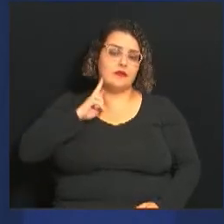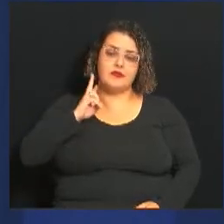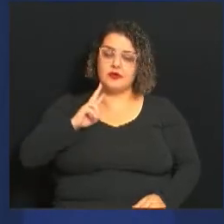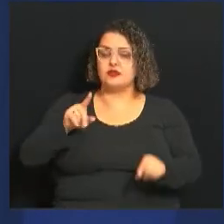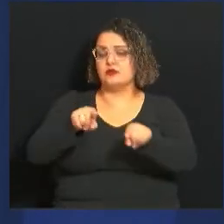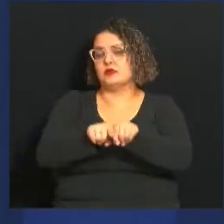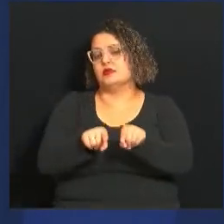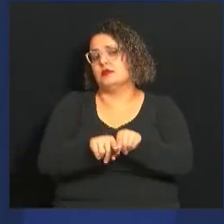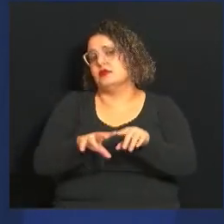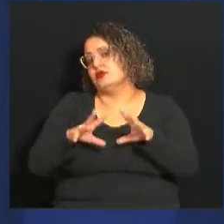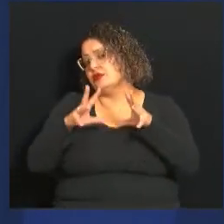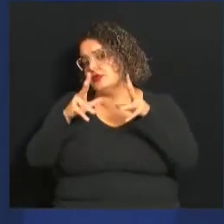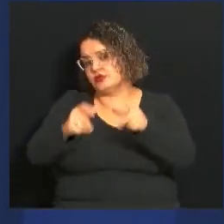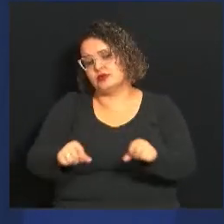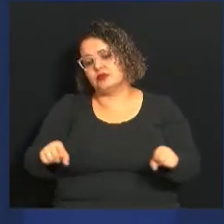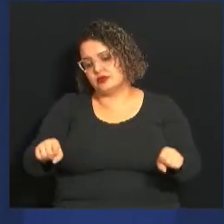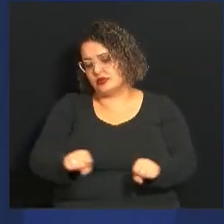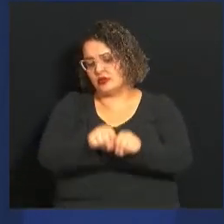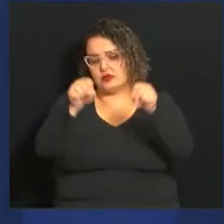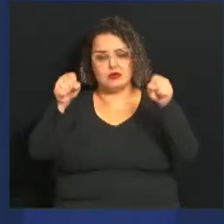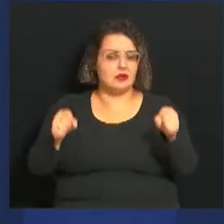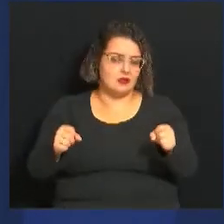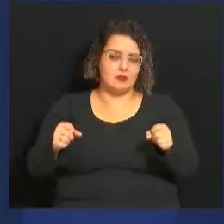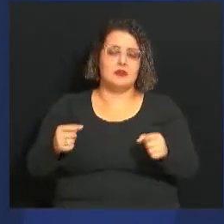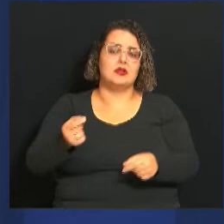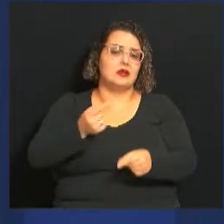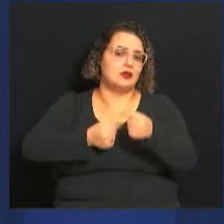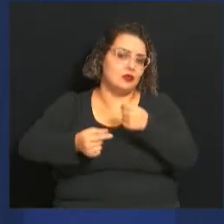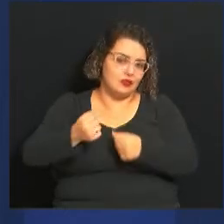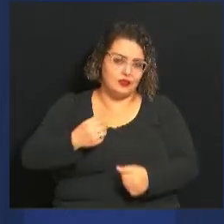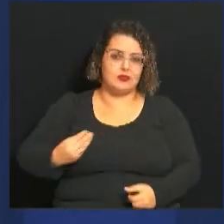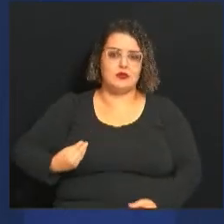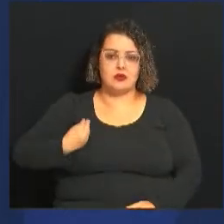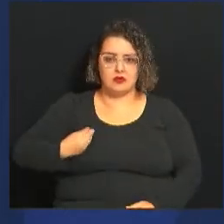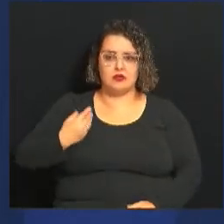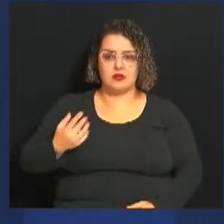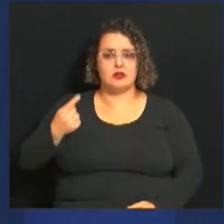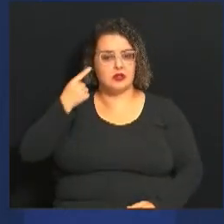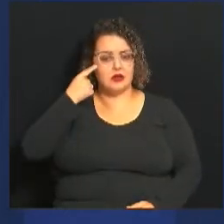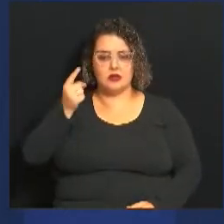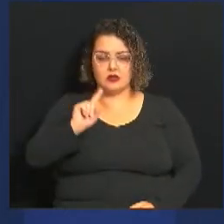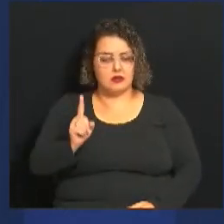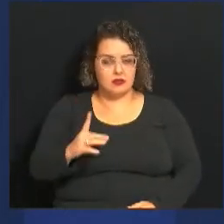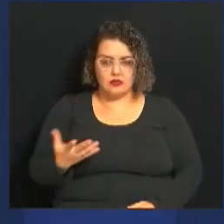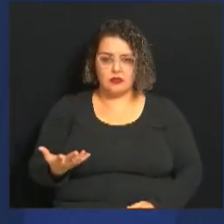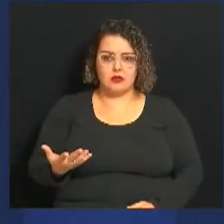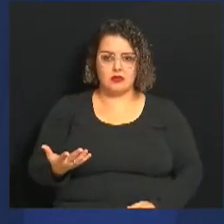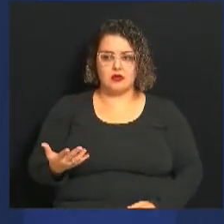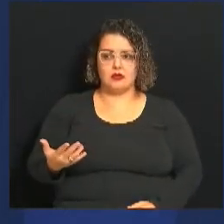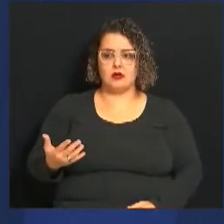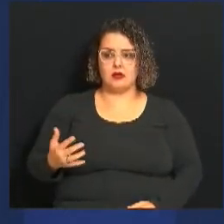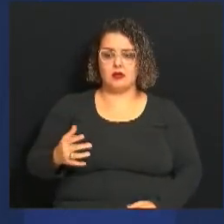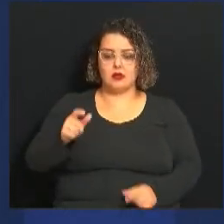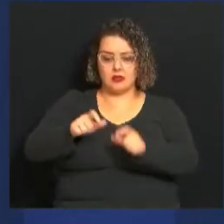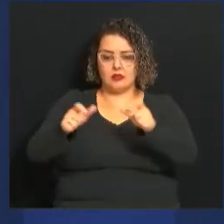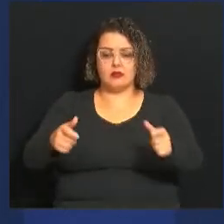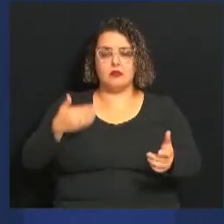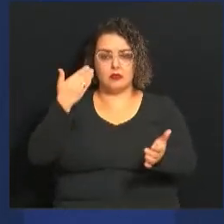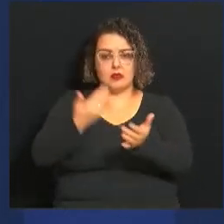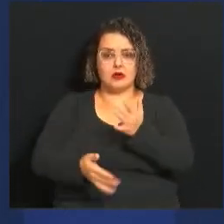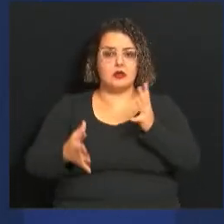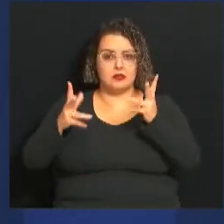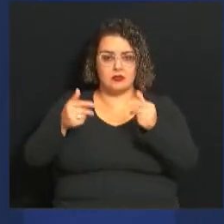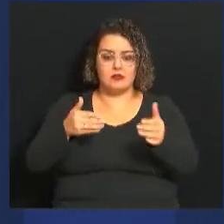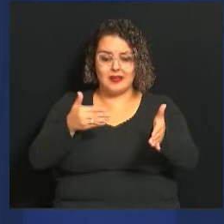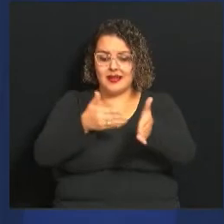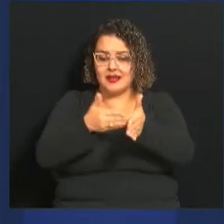desmonte econômico que a gente vive. Então, a ideia não é essa, ou seja, você vai, além dessas pessoas já ter perdido tudo, ainda você vai limitar aonde ele vai